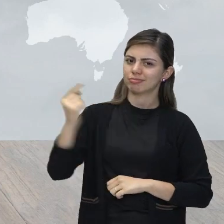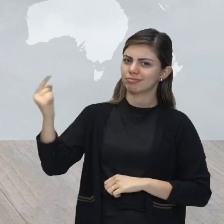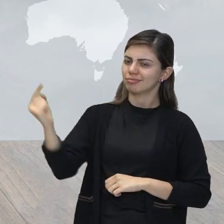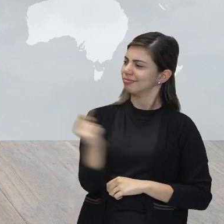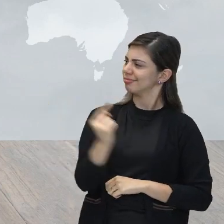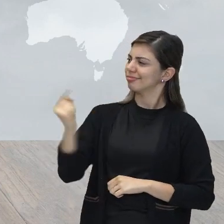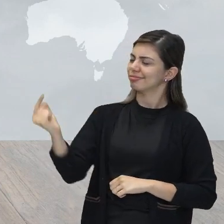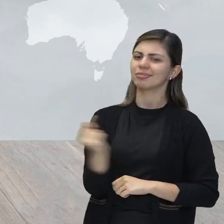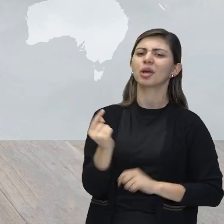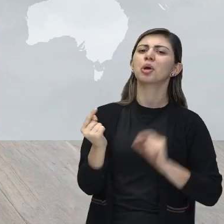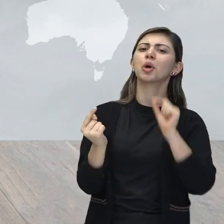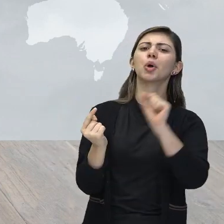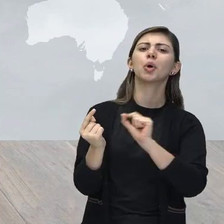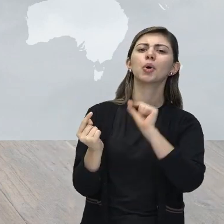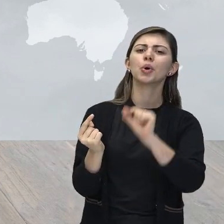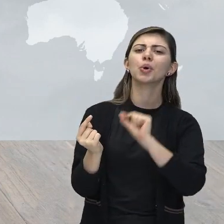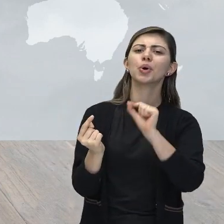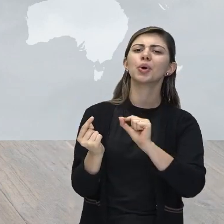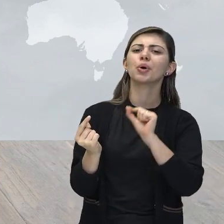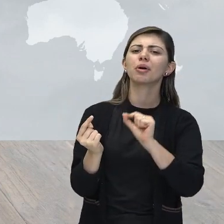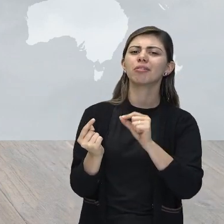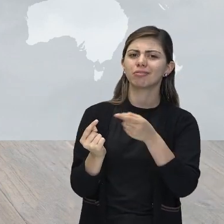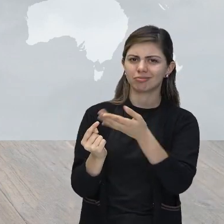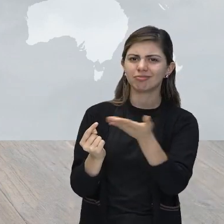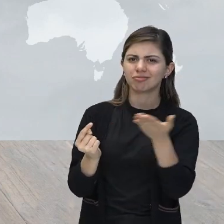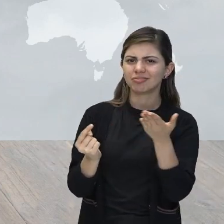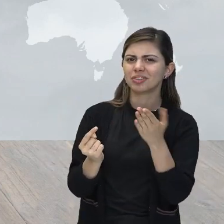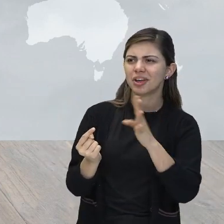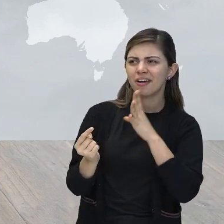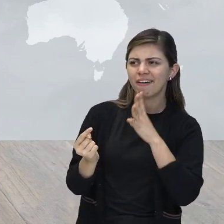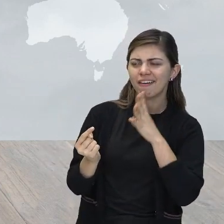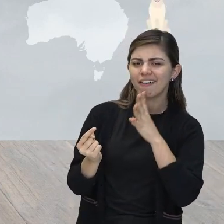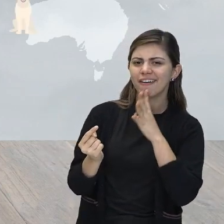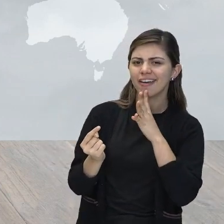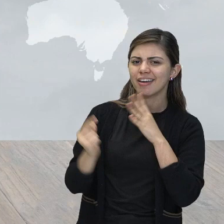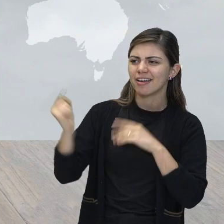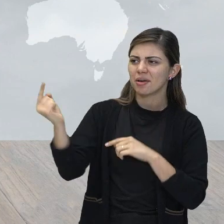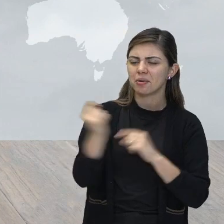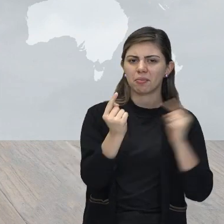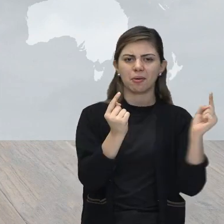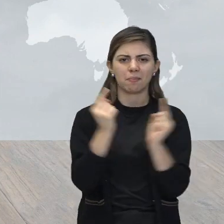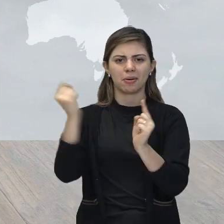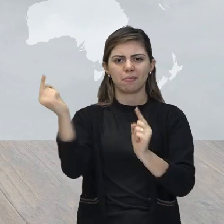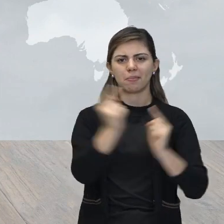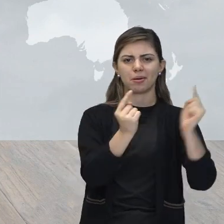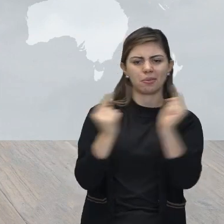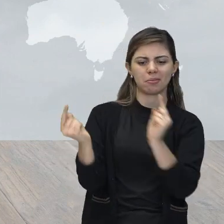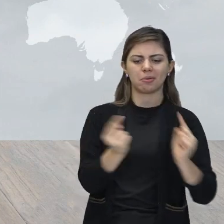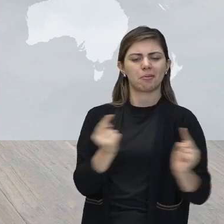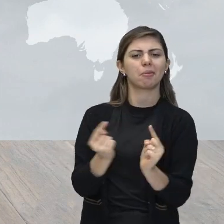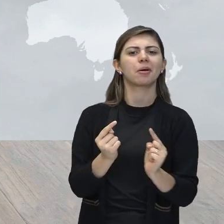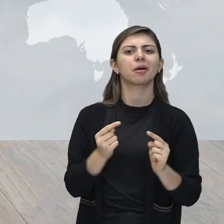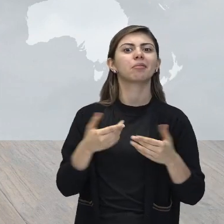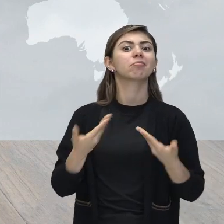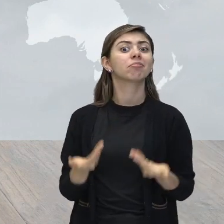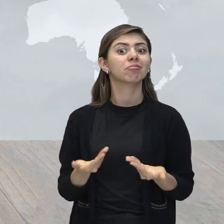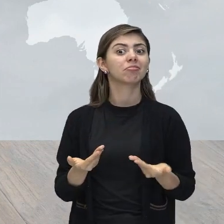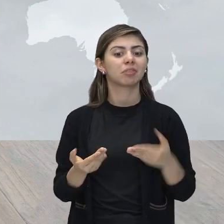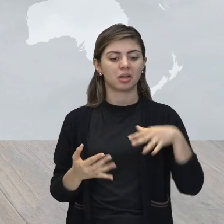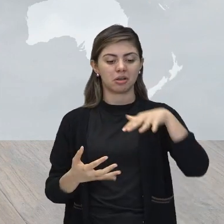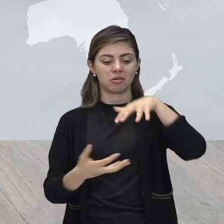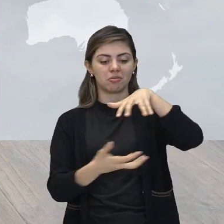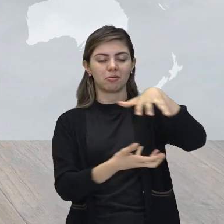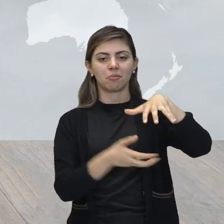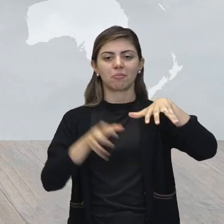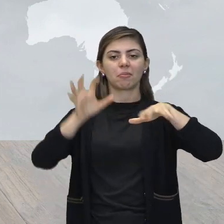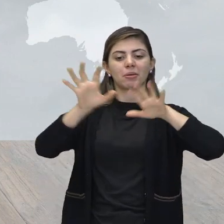olha. Quem vocês estão reconhecendo aí que está entrando na tela em vários locais aí do nosso planeta